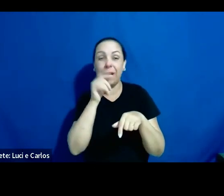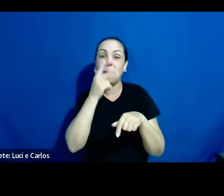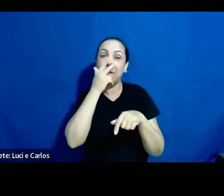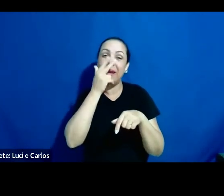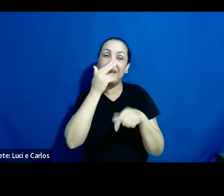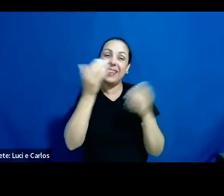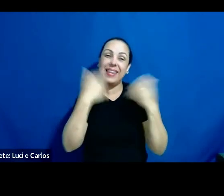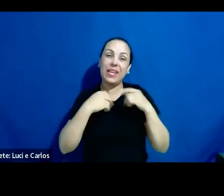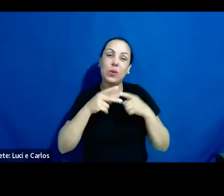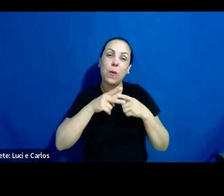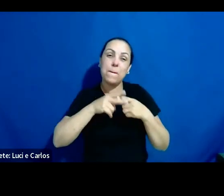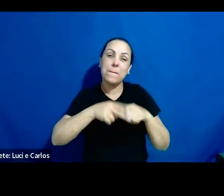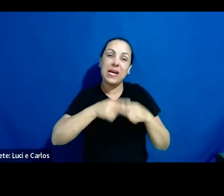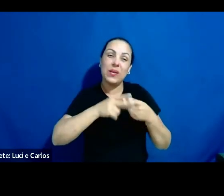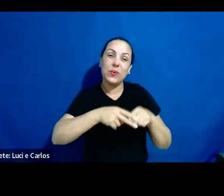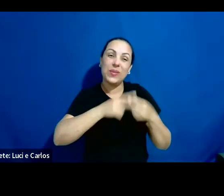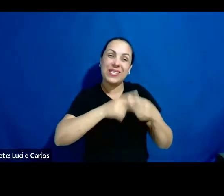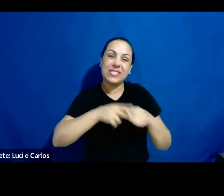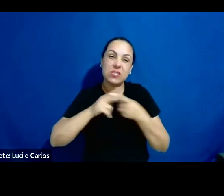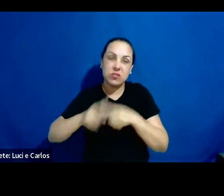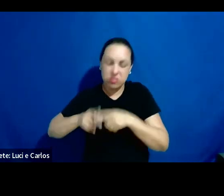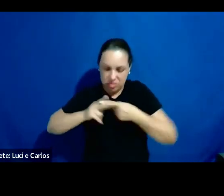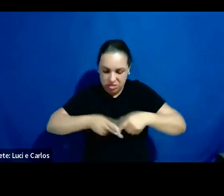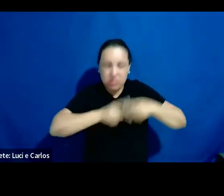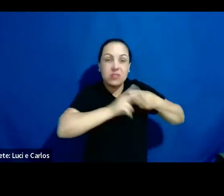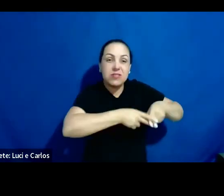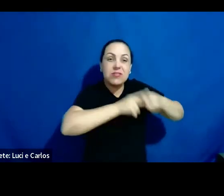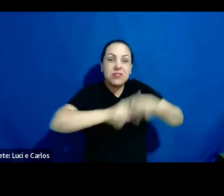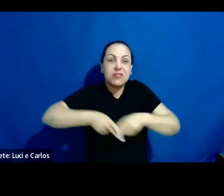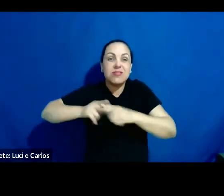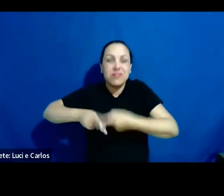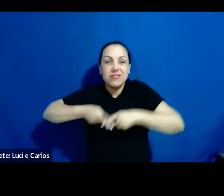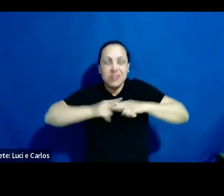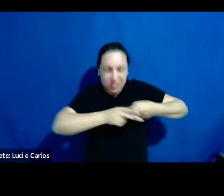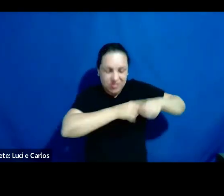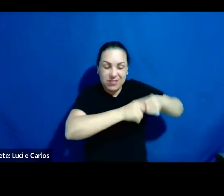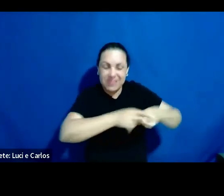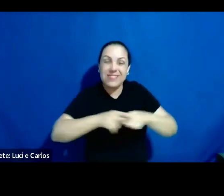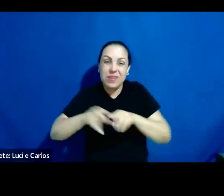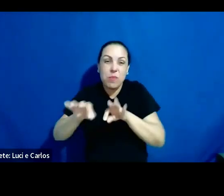manutenção. Tá certo? Então, o processo da